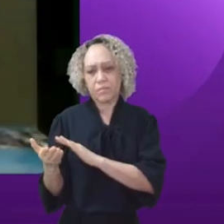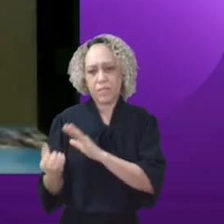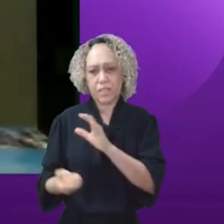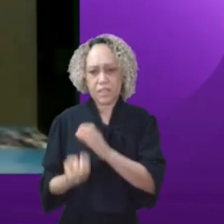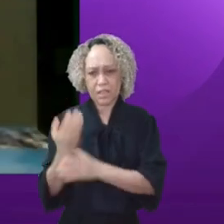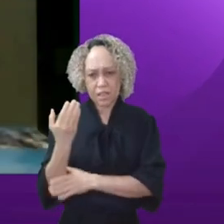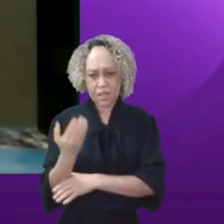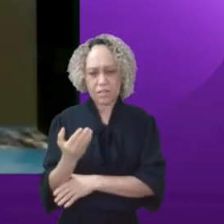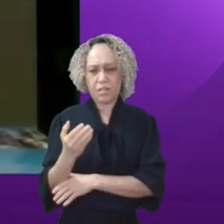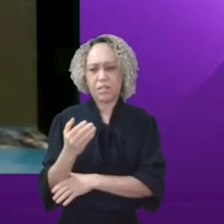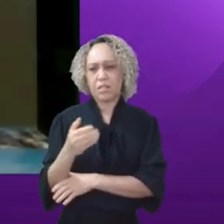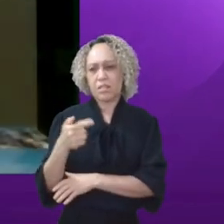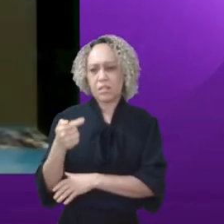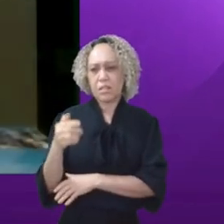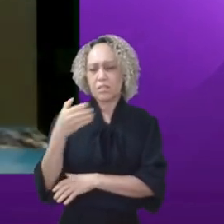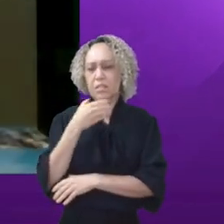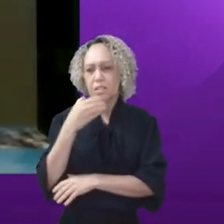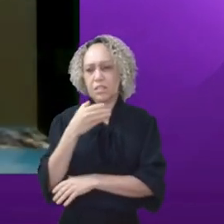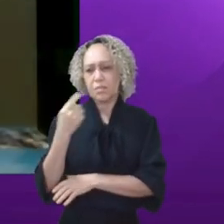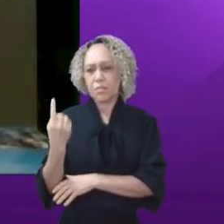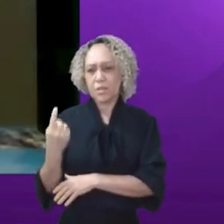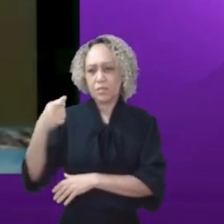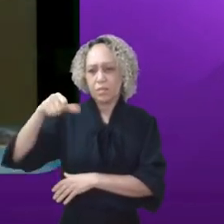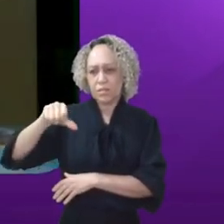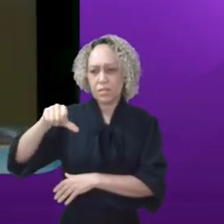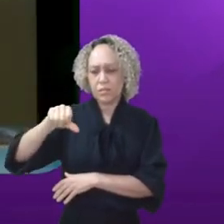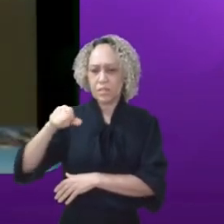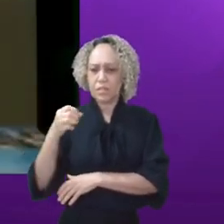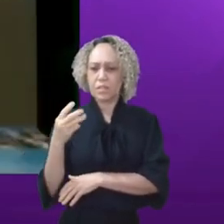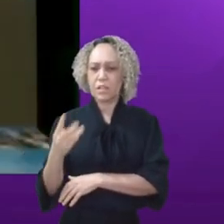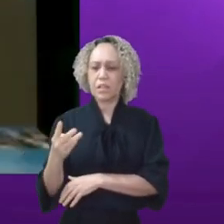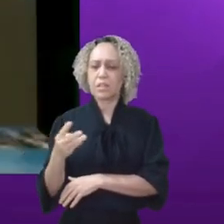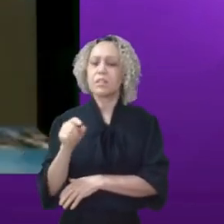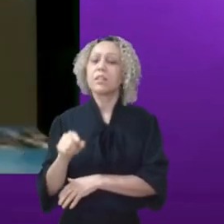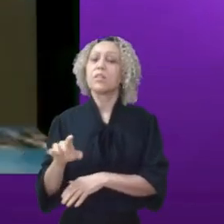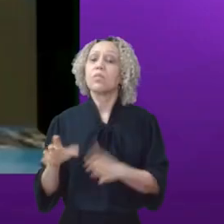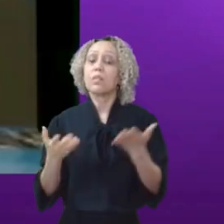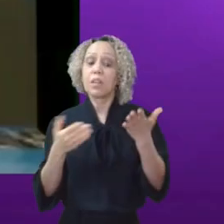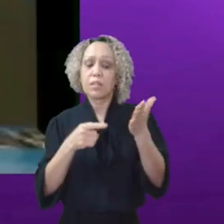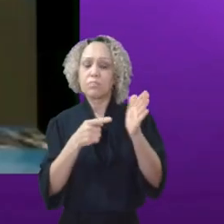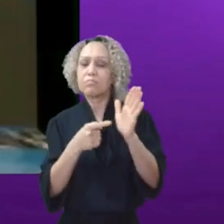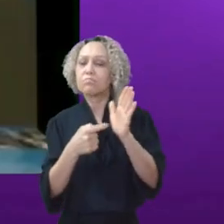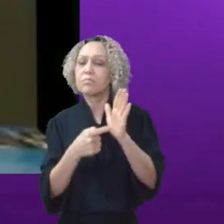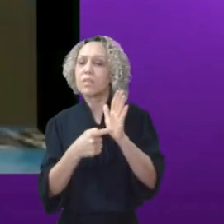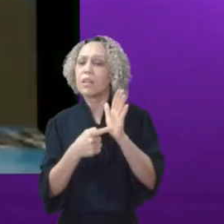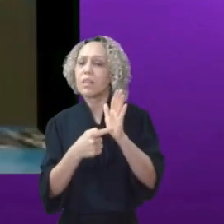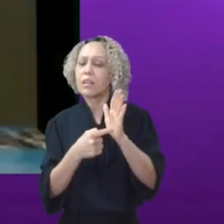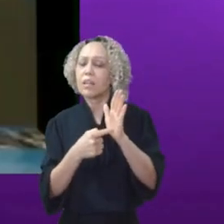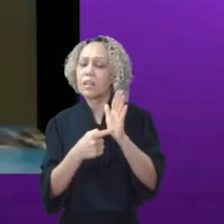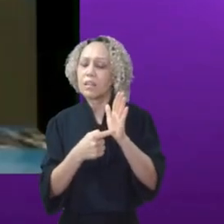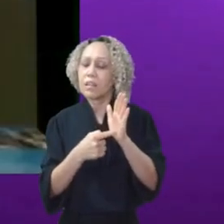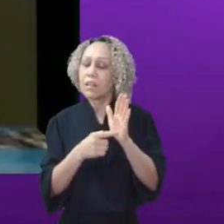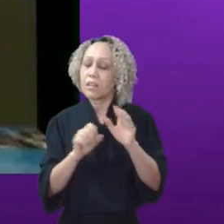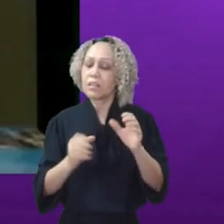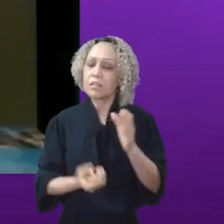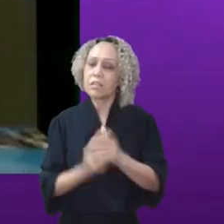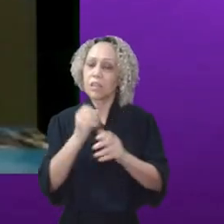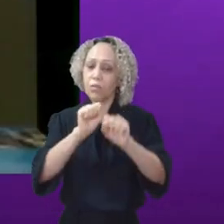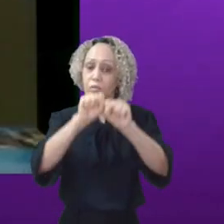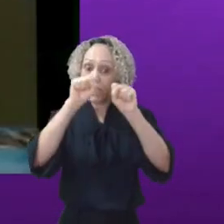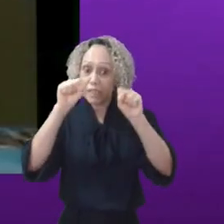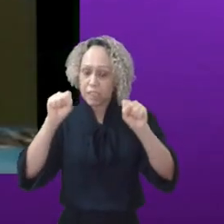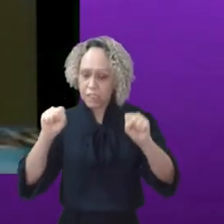de 7 de dezembro de 1993, que estabelece um sistema descentralizado e